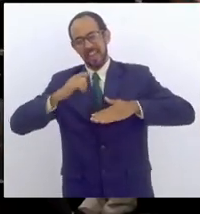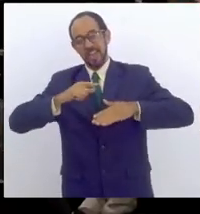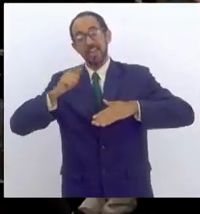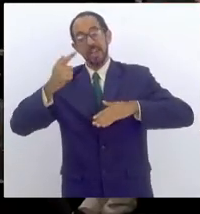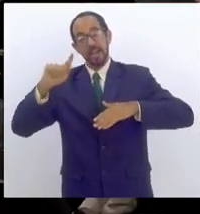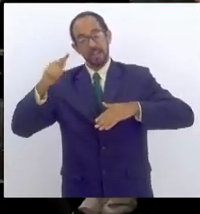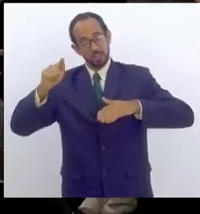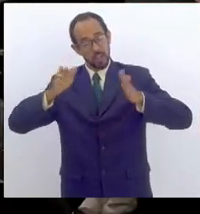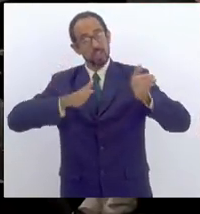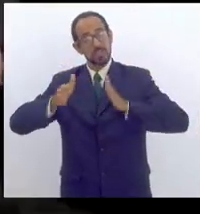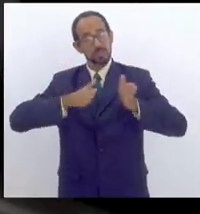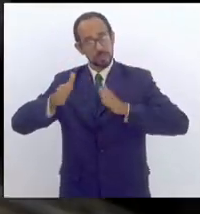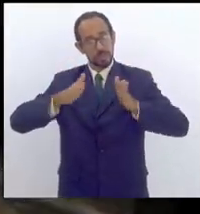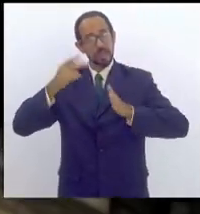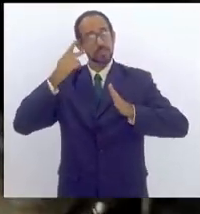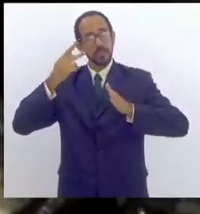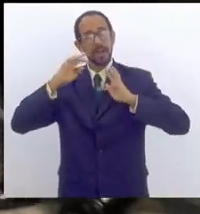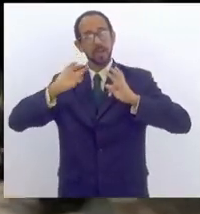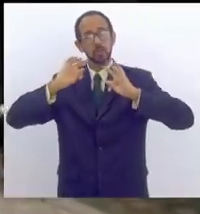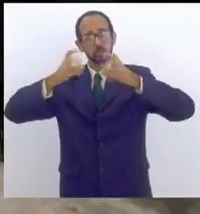para todos, sem exceção.